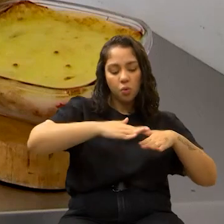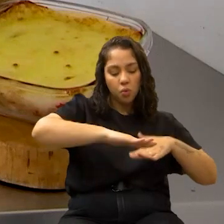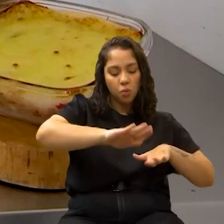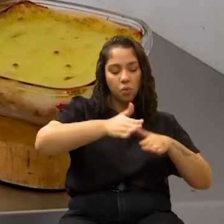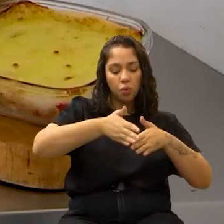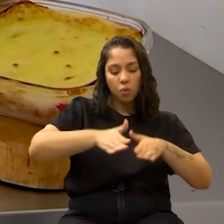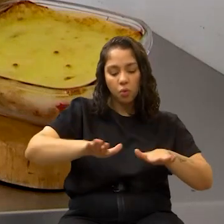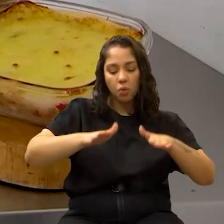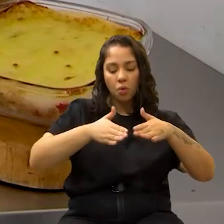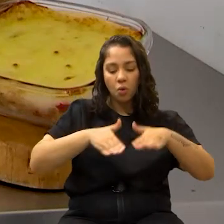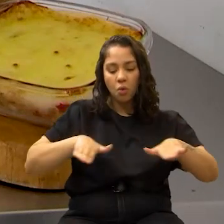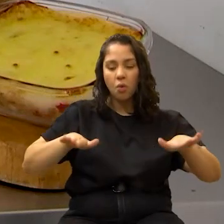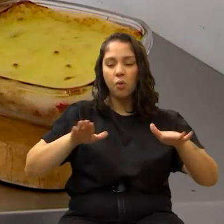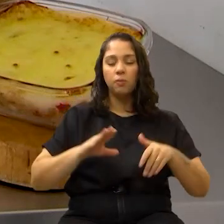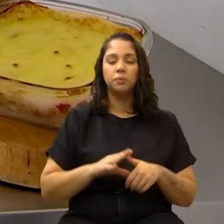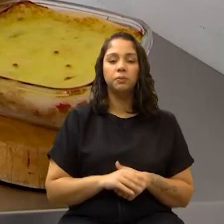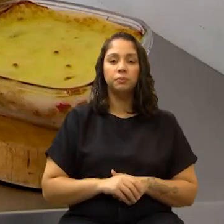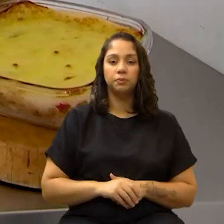Espalha bem.